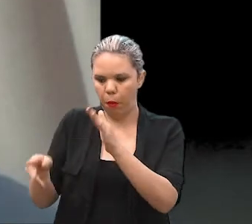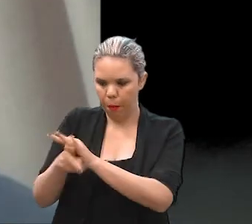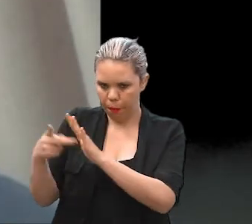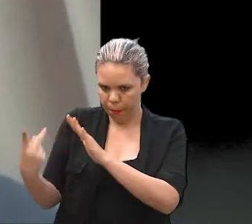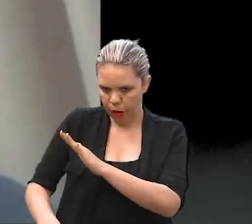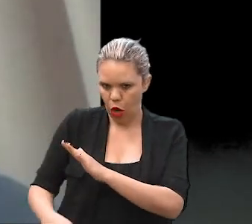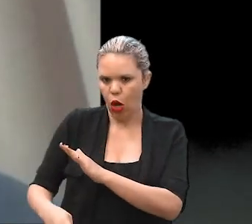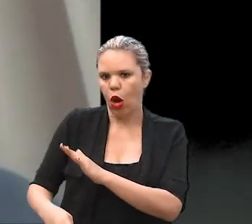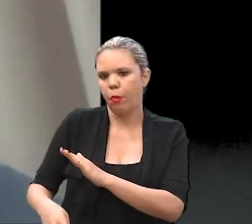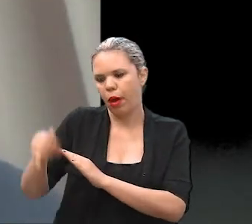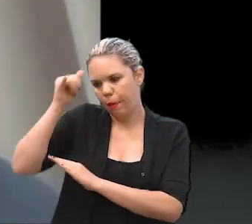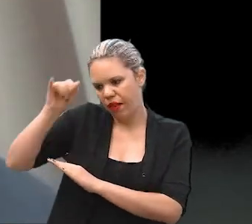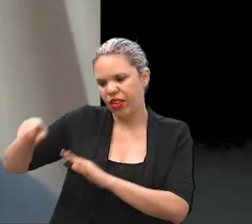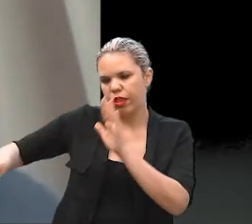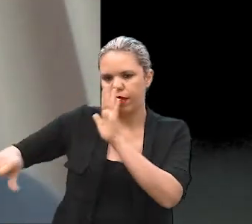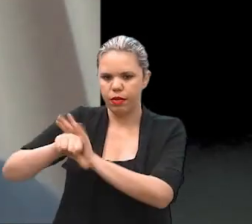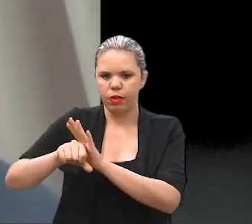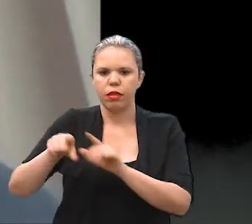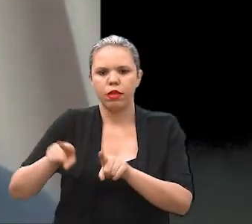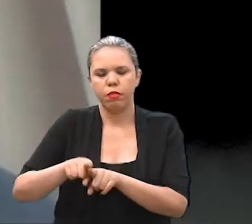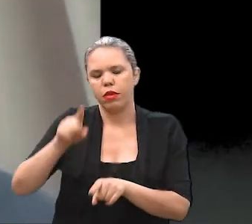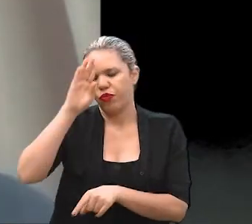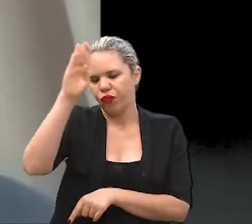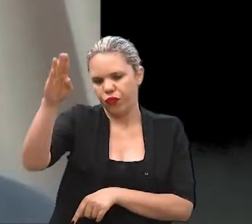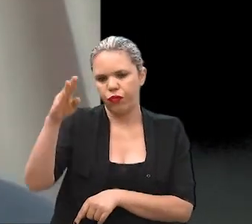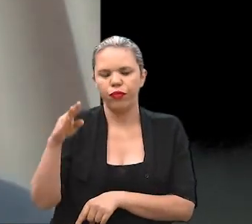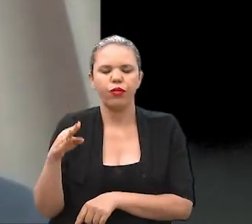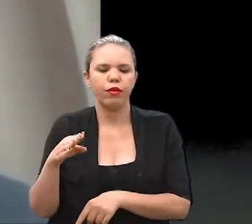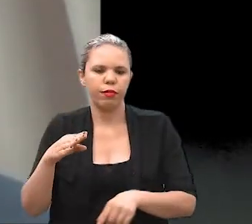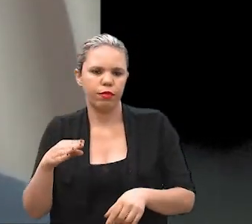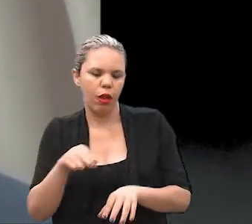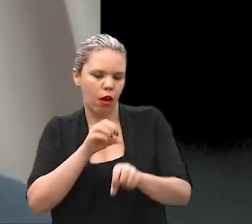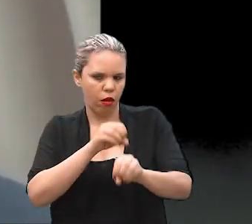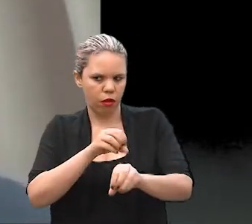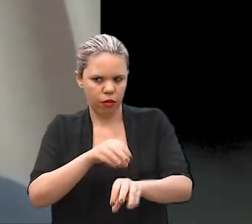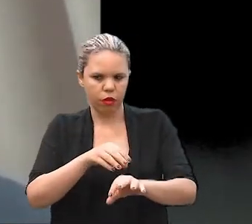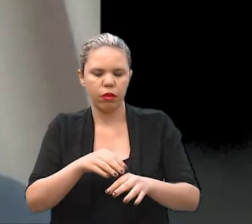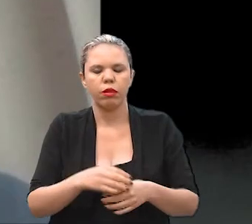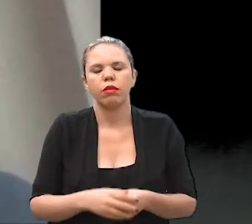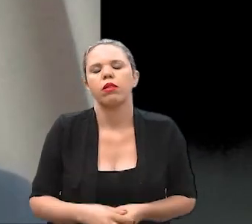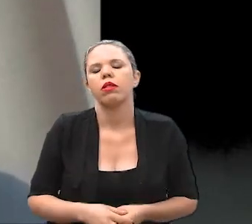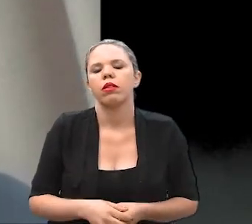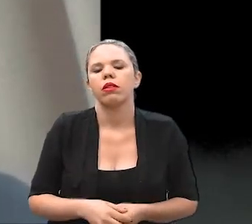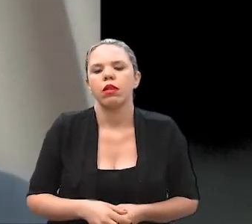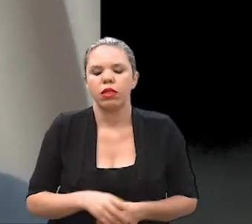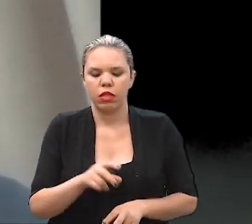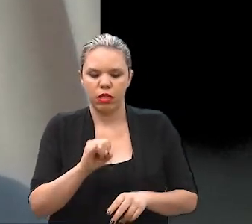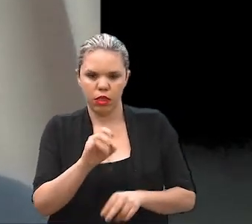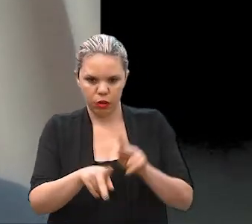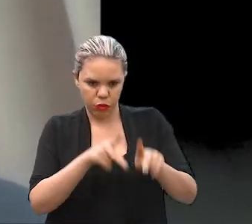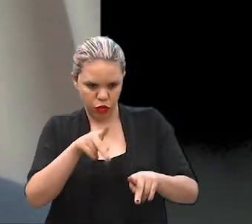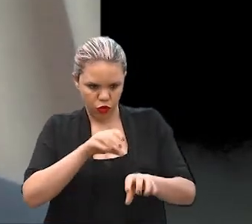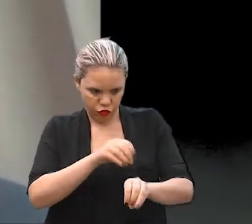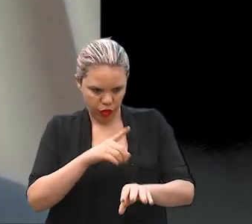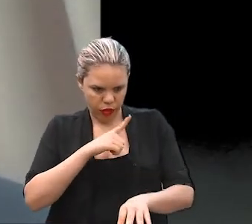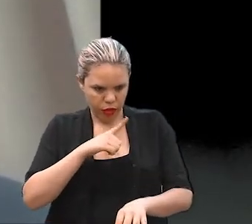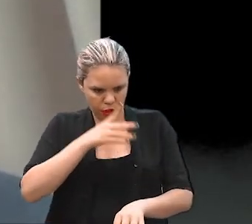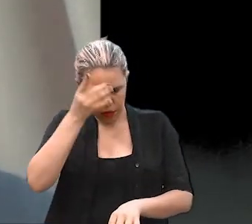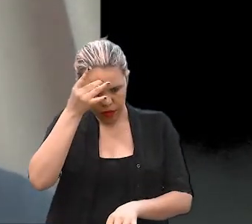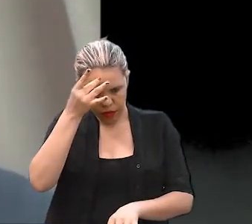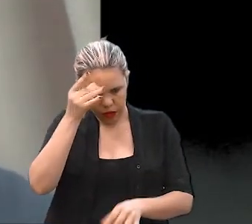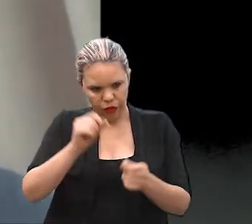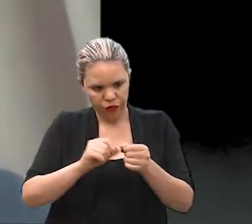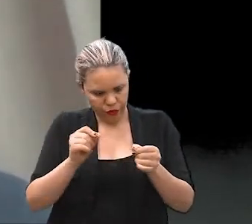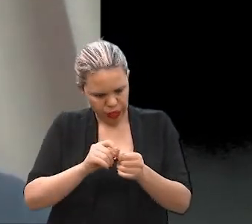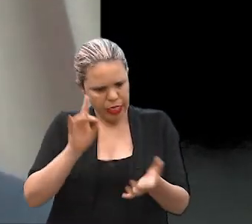combater esse crime, e, fundamentalmente, a questão da educação, porque é na educação que nós vamos poder